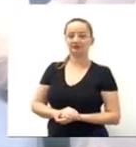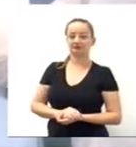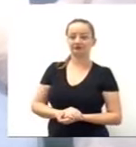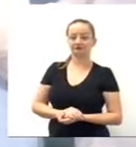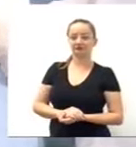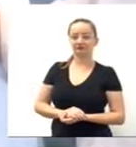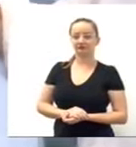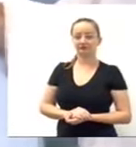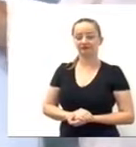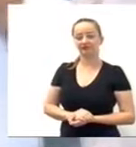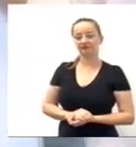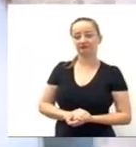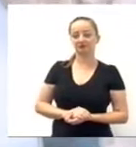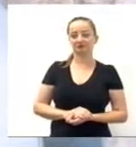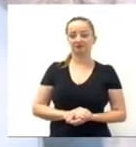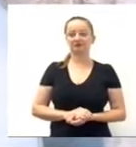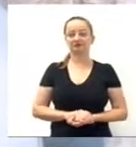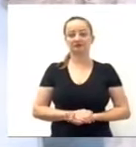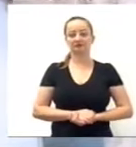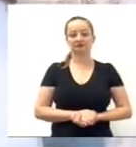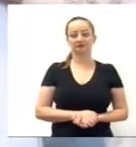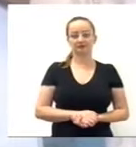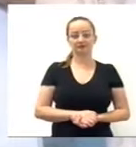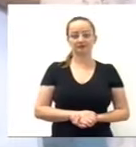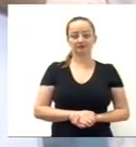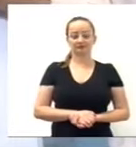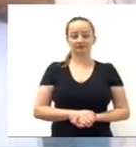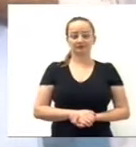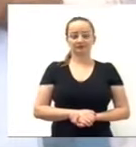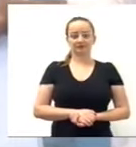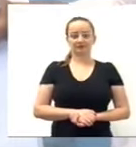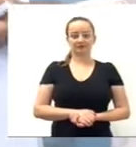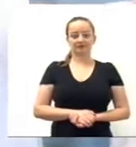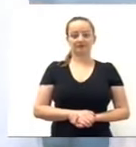aqui. Vou dividir ao meio aqui.